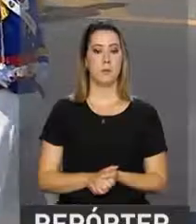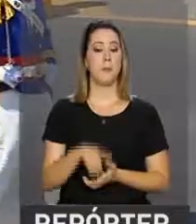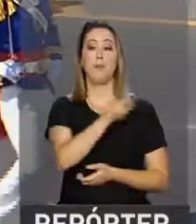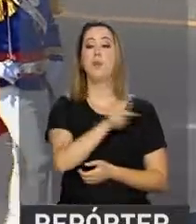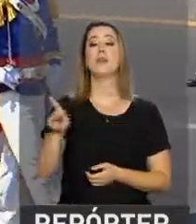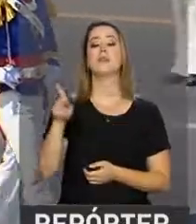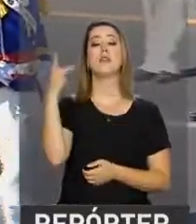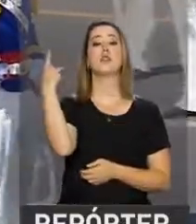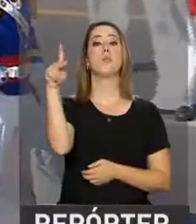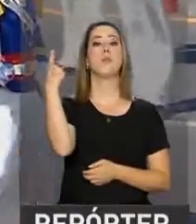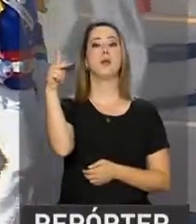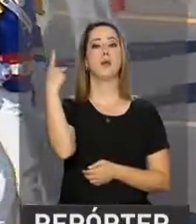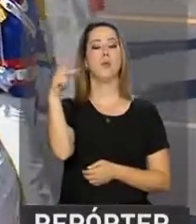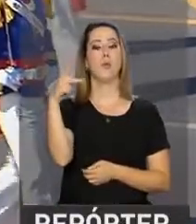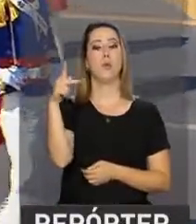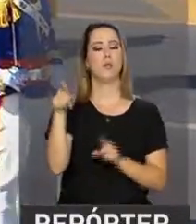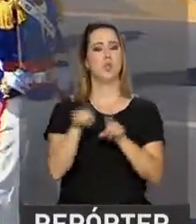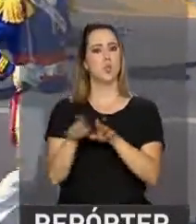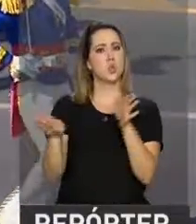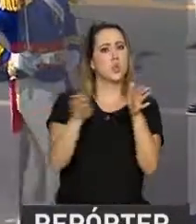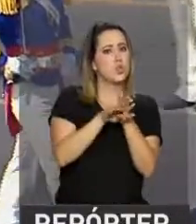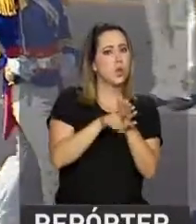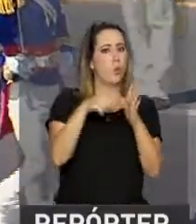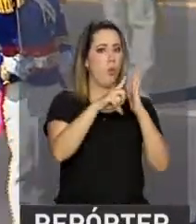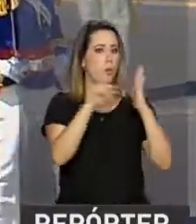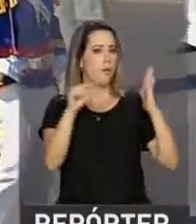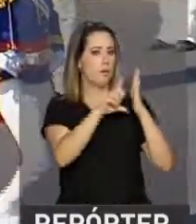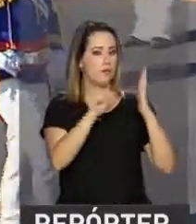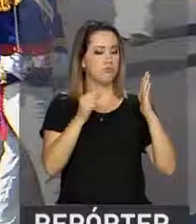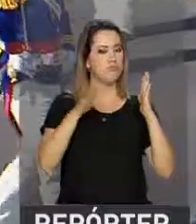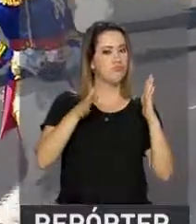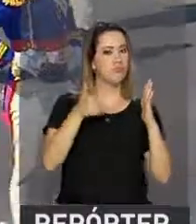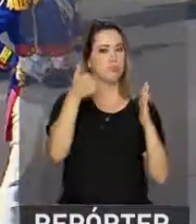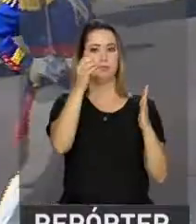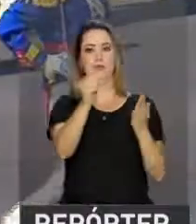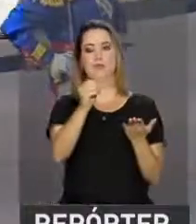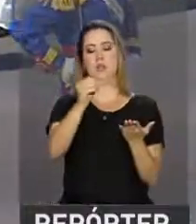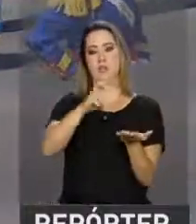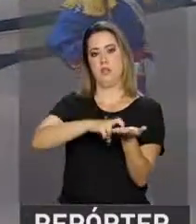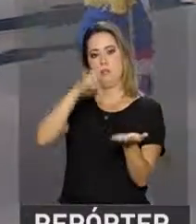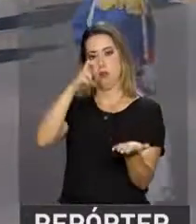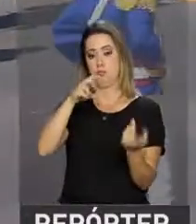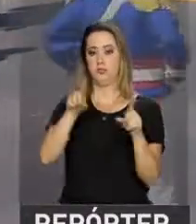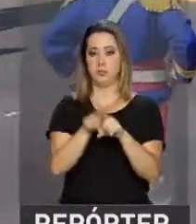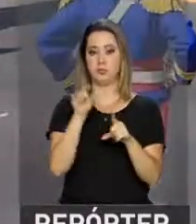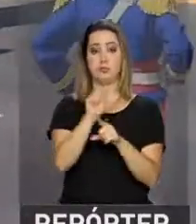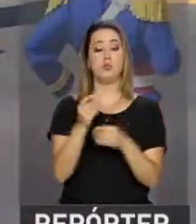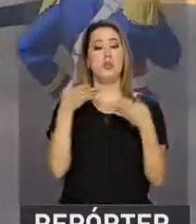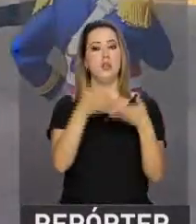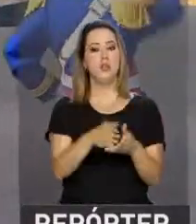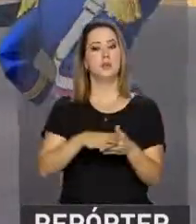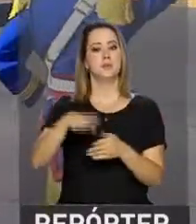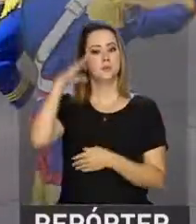O presidente do Paraguai, Horácio Cartes, chegou ao Palácio do Planalto por volta das 10h15 da manhã. Ele passou